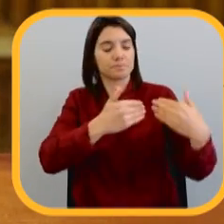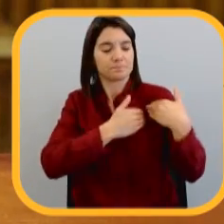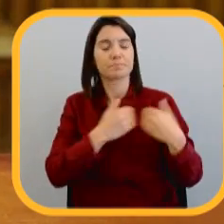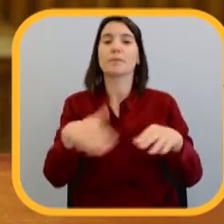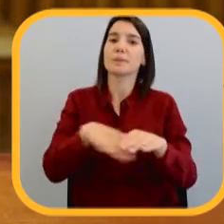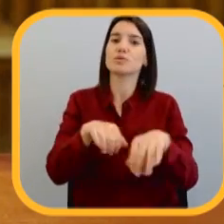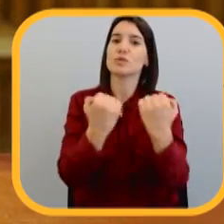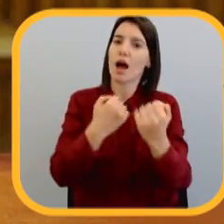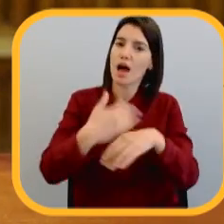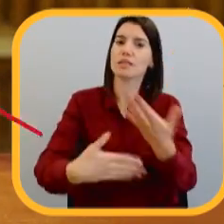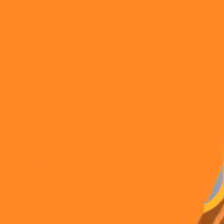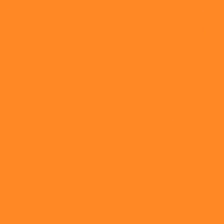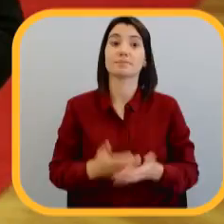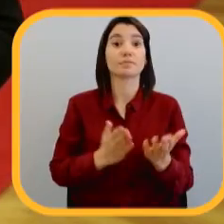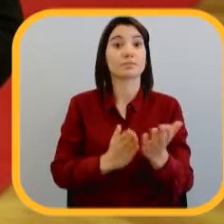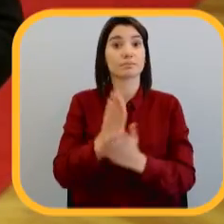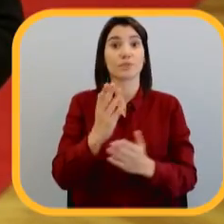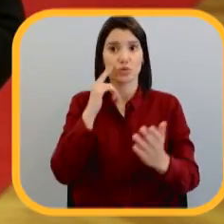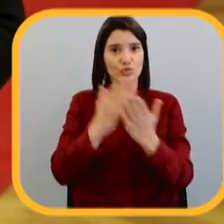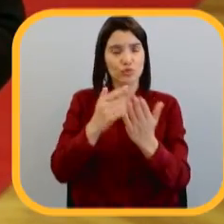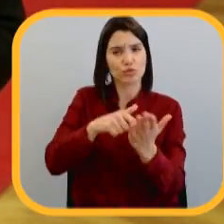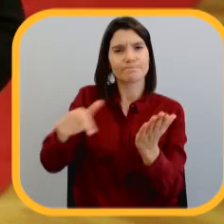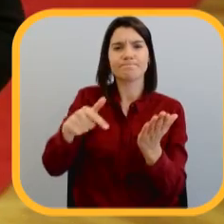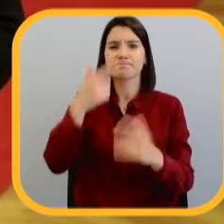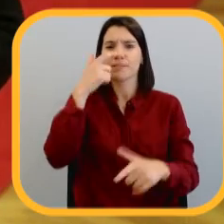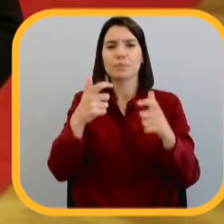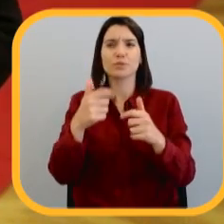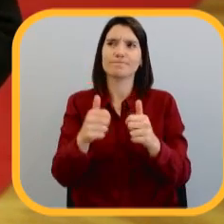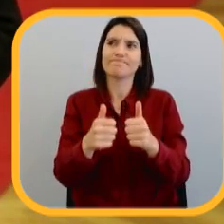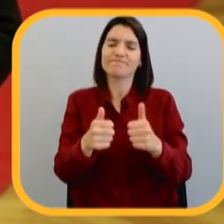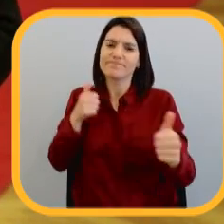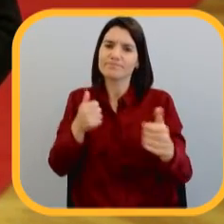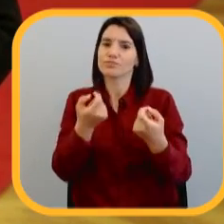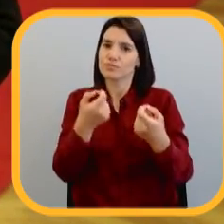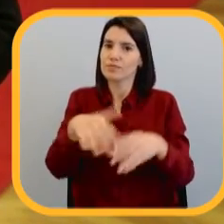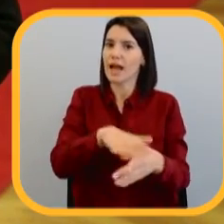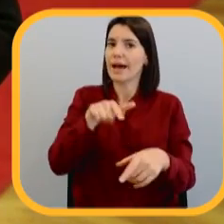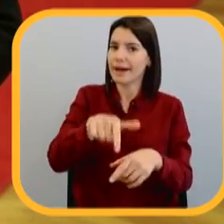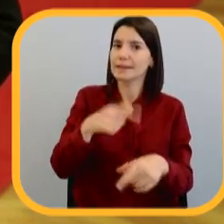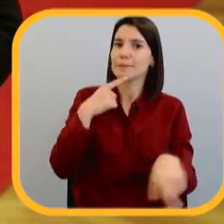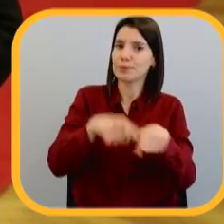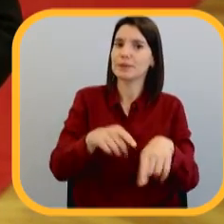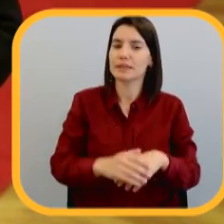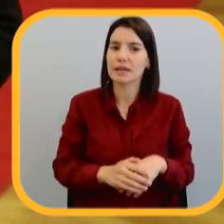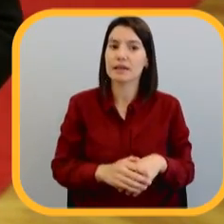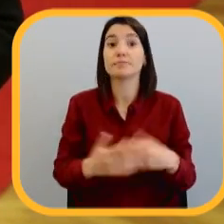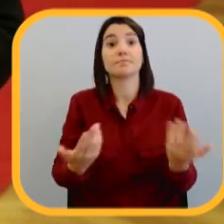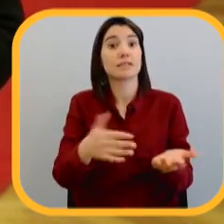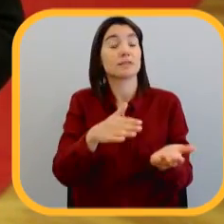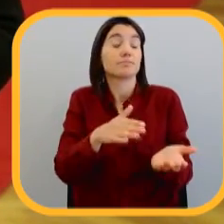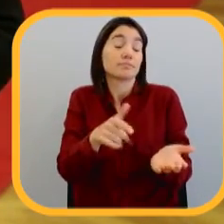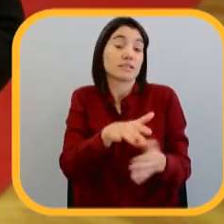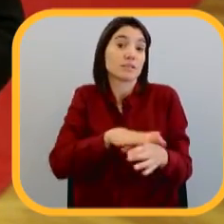de uma cidadania ativa. Os estudos continuam a evidenciar algum distanciamento entre as pessoas nesta área da cidadania. Trata-se de